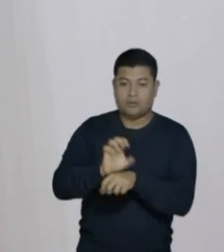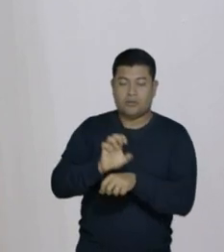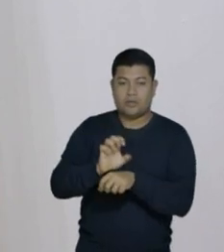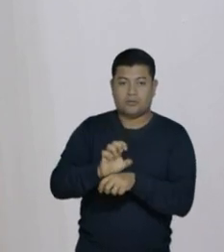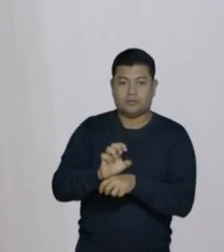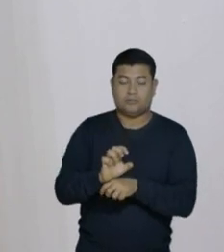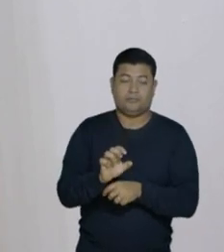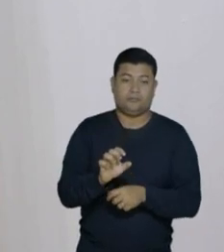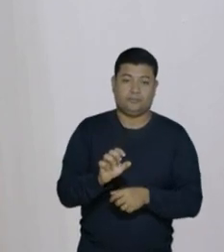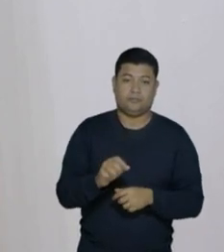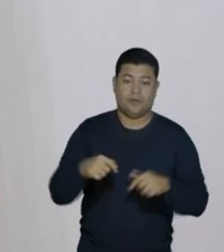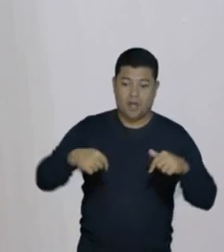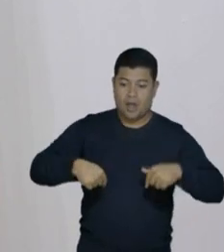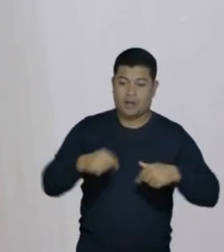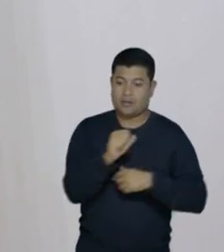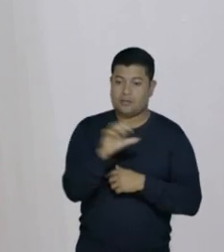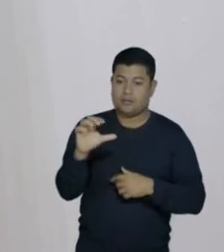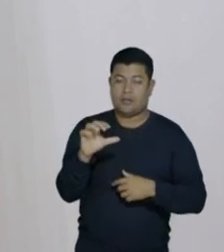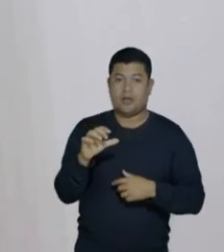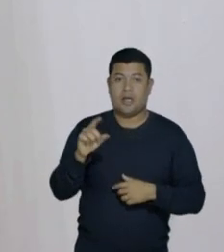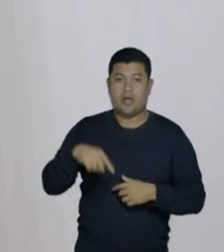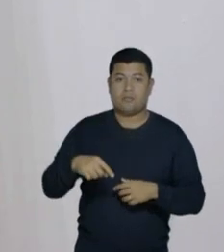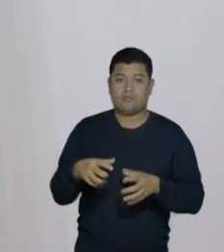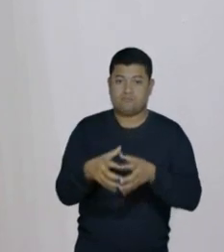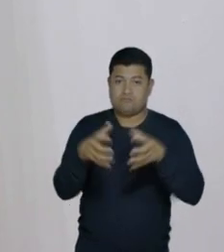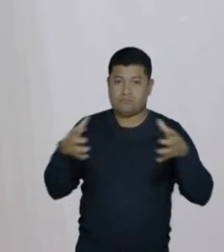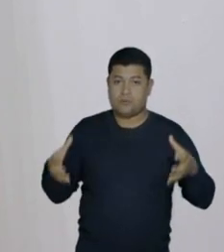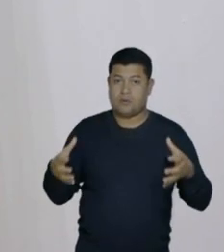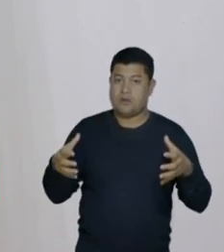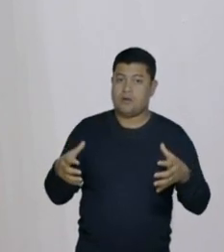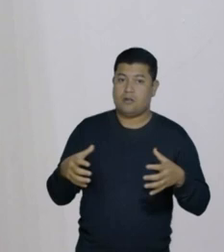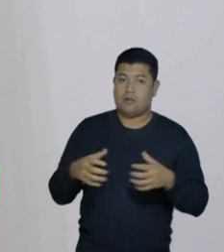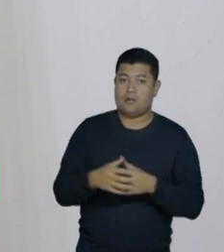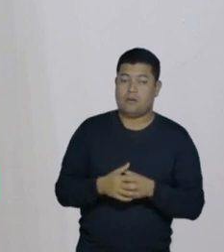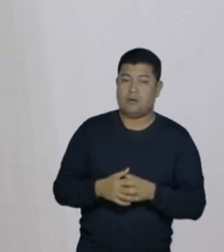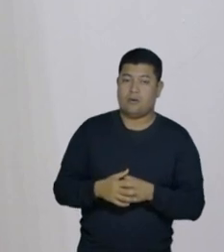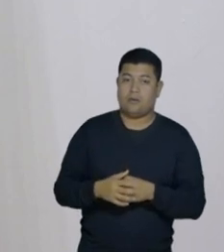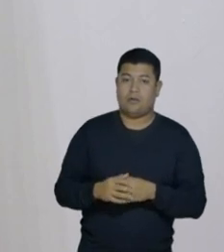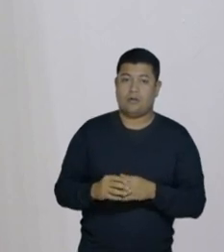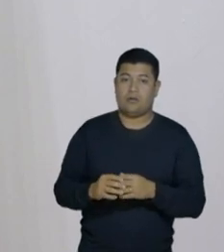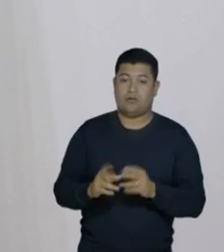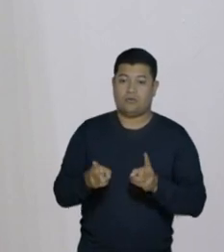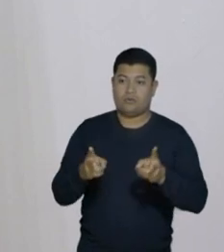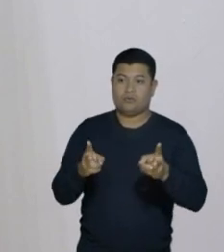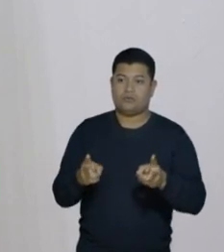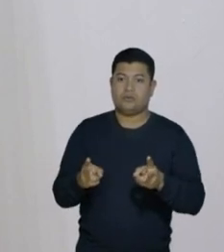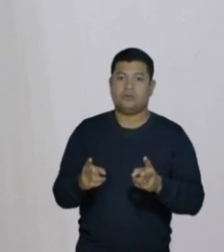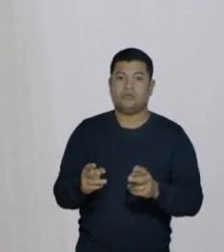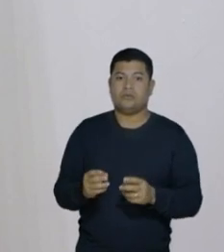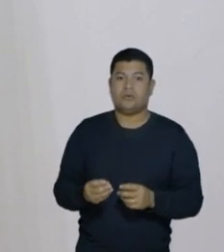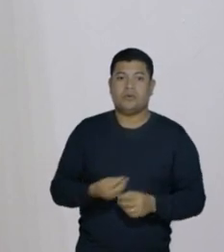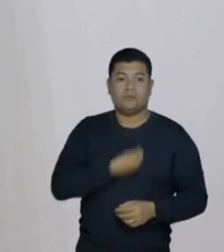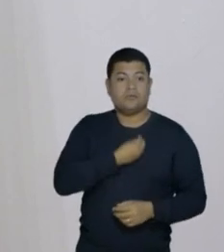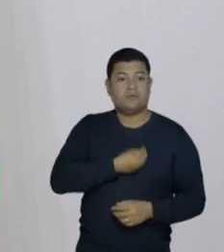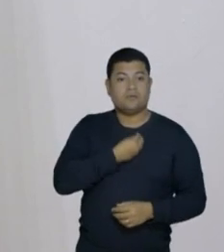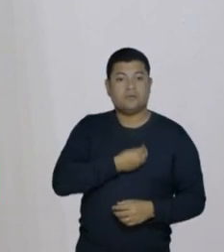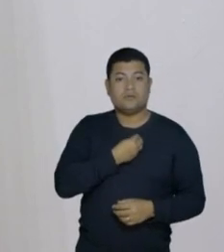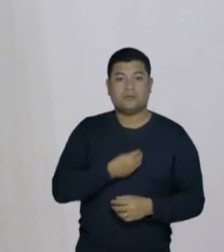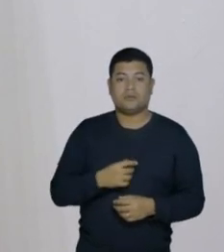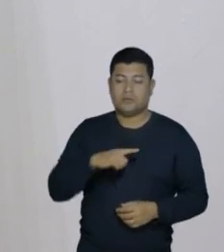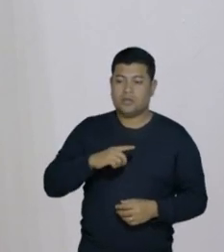de Mata Atlântica de pé são dois milhões